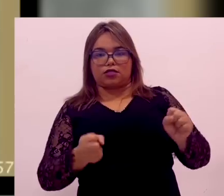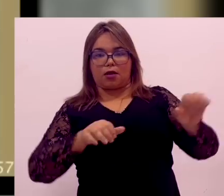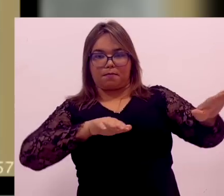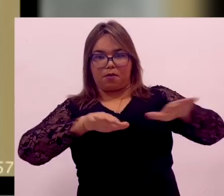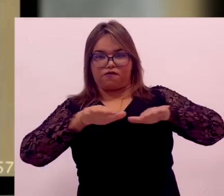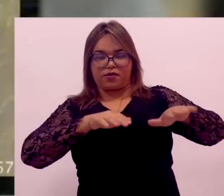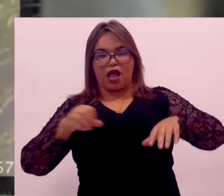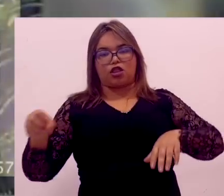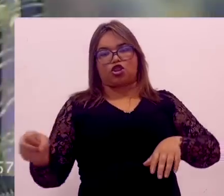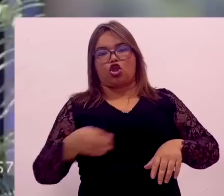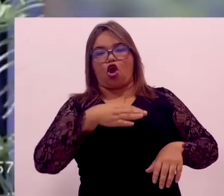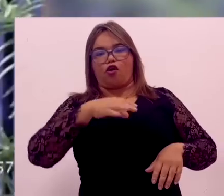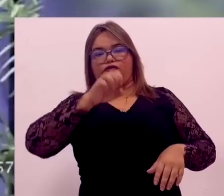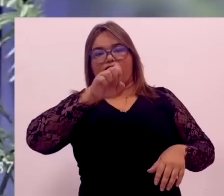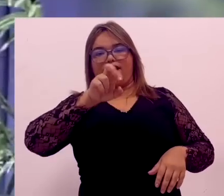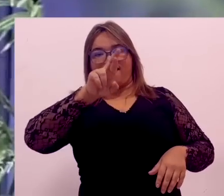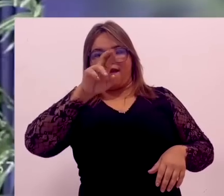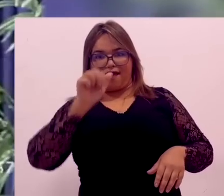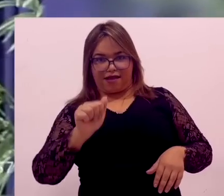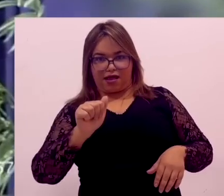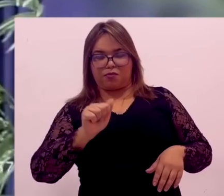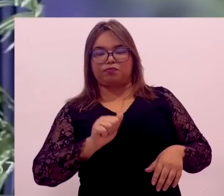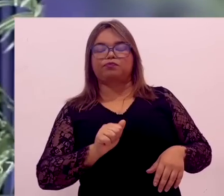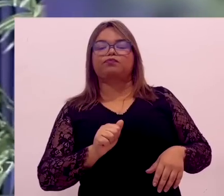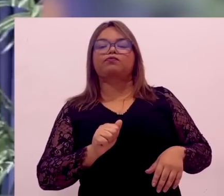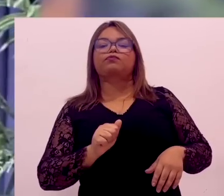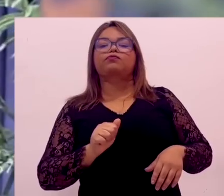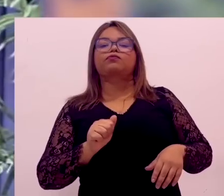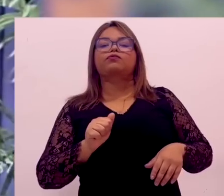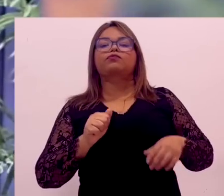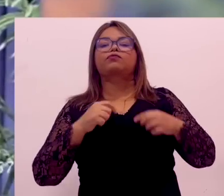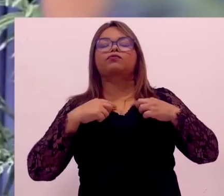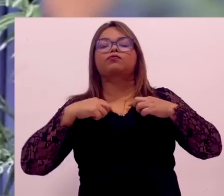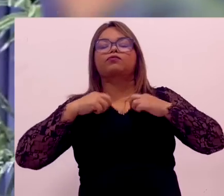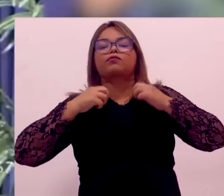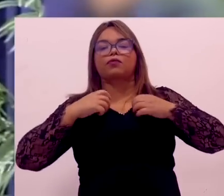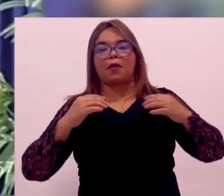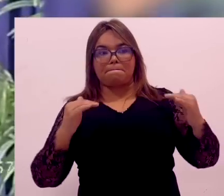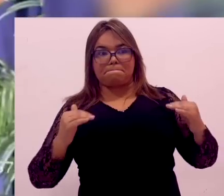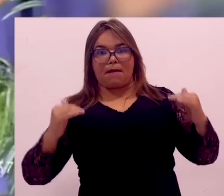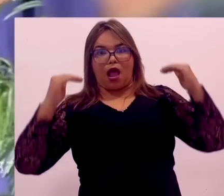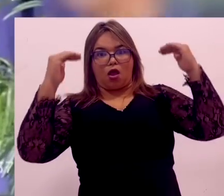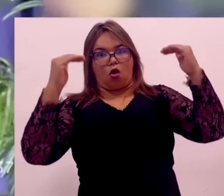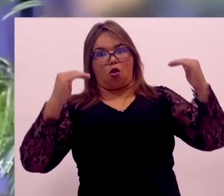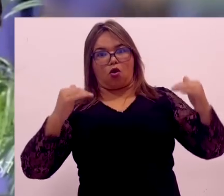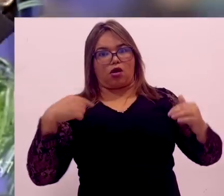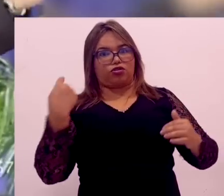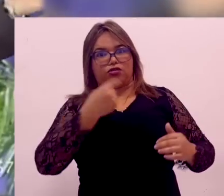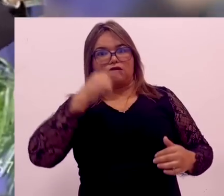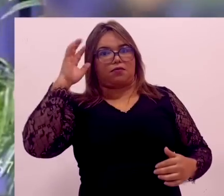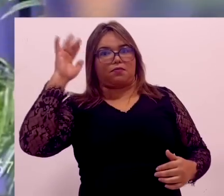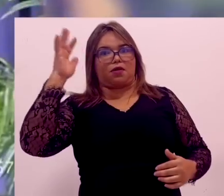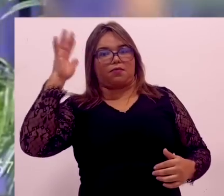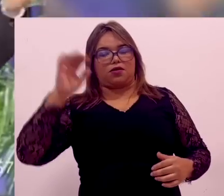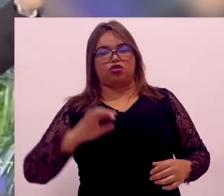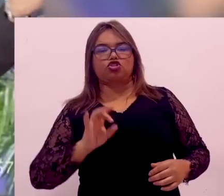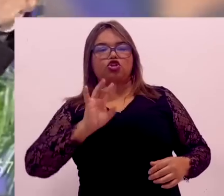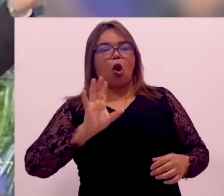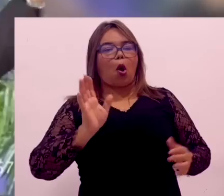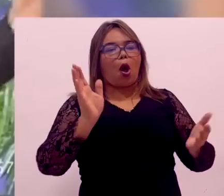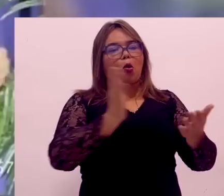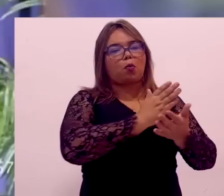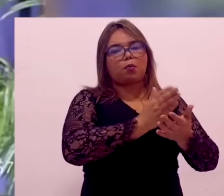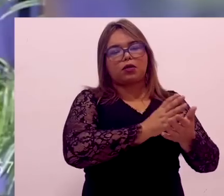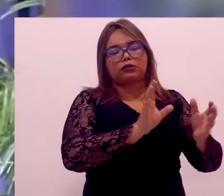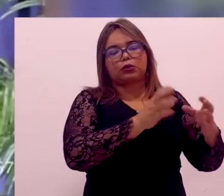movimento da Nova Era. E o movimento da Nova Era é muito maior do que supomos. Não são apenas uns